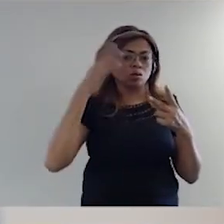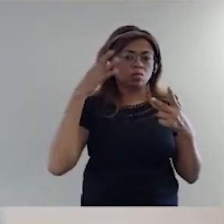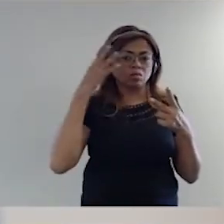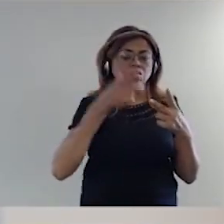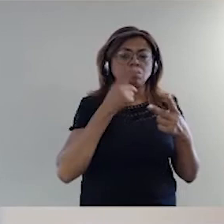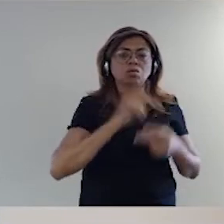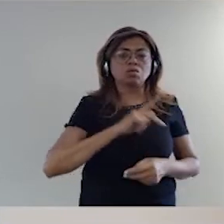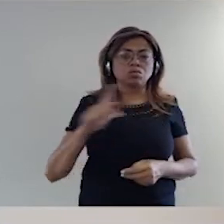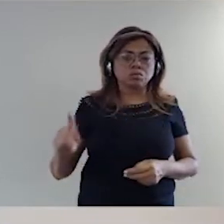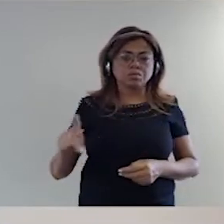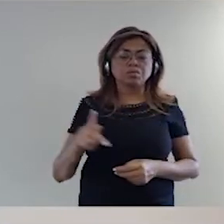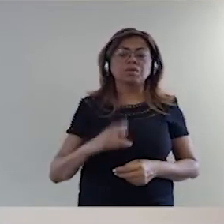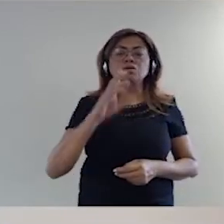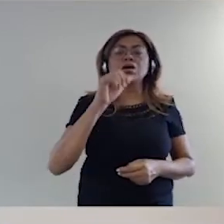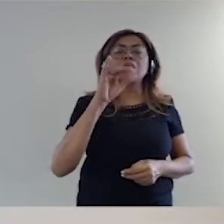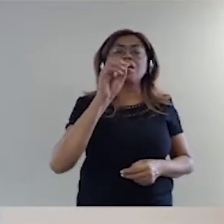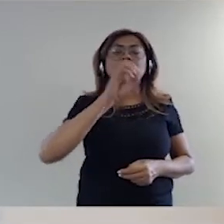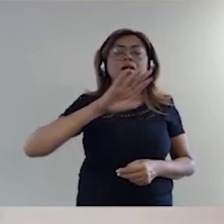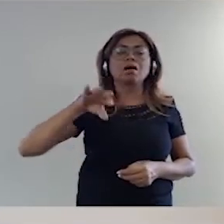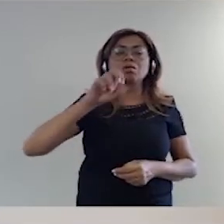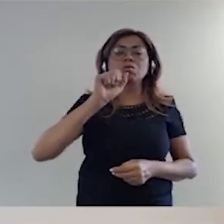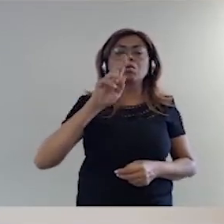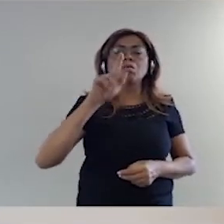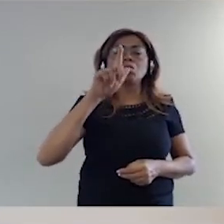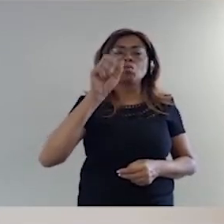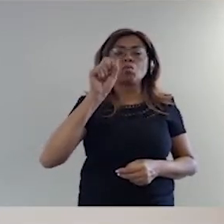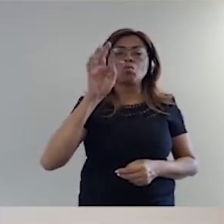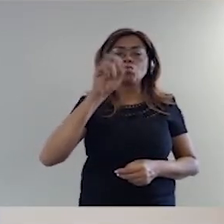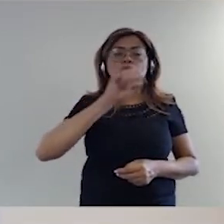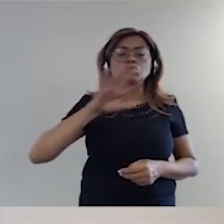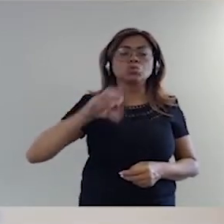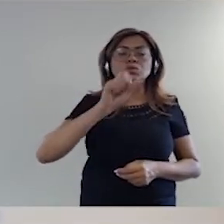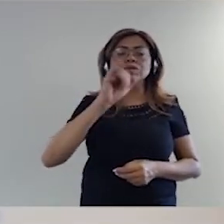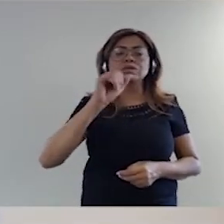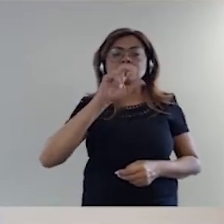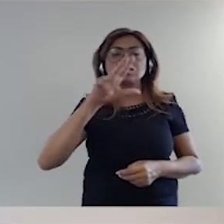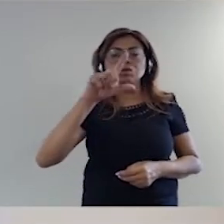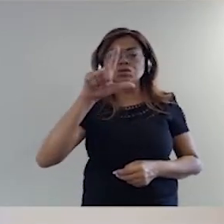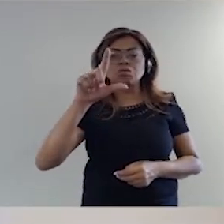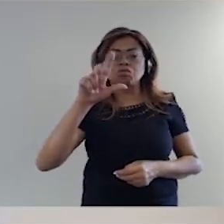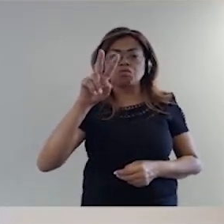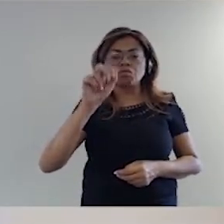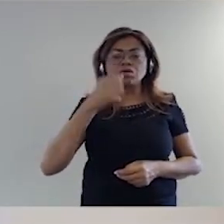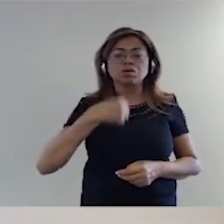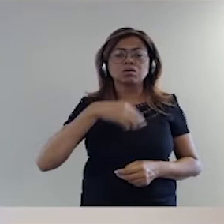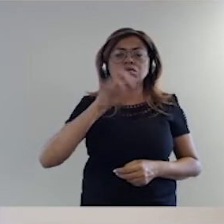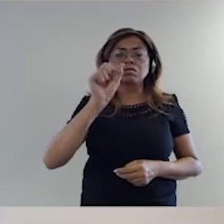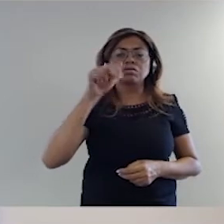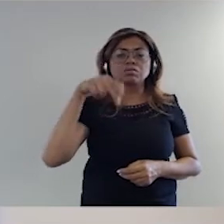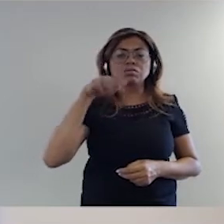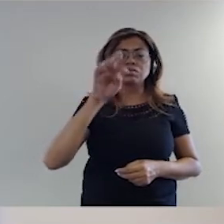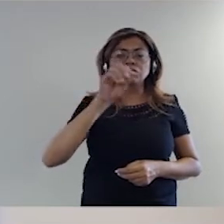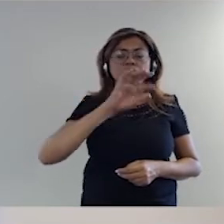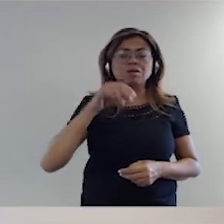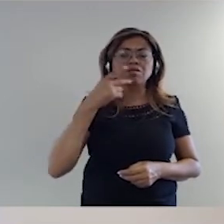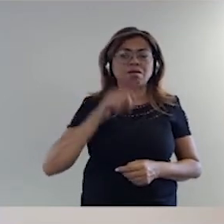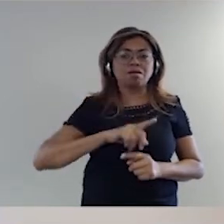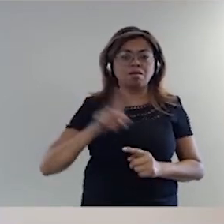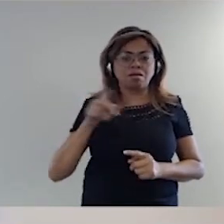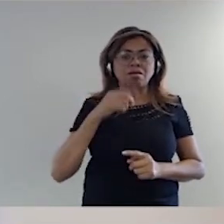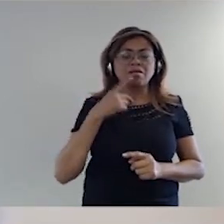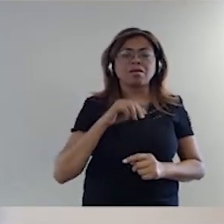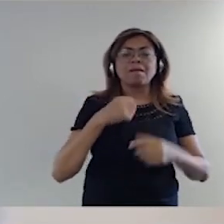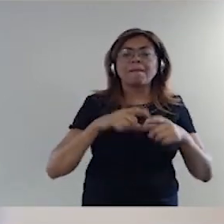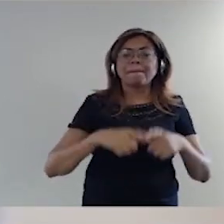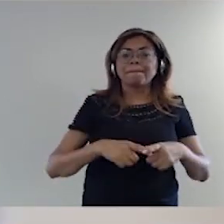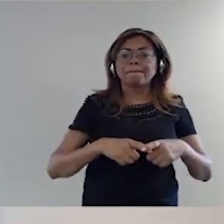nosso presidente, Caio Augusto Silva dos Santos. Como o doutor Rafael disse, presidente da maior seccional